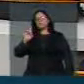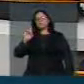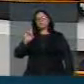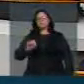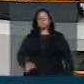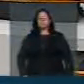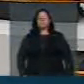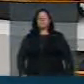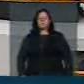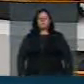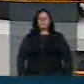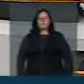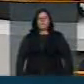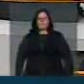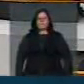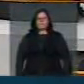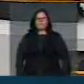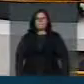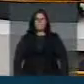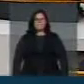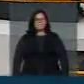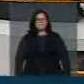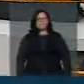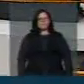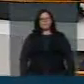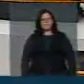Presidente, senhores deputados, senhoras deputadas,